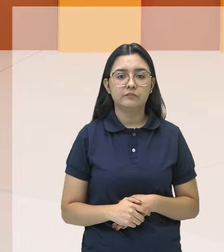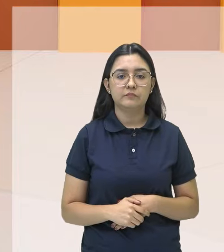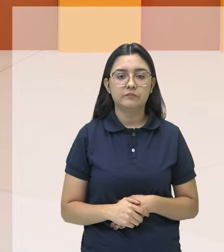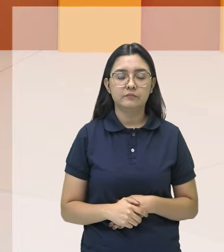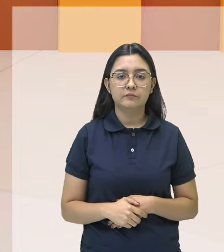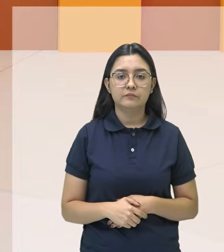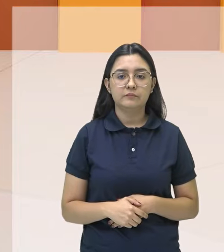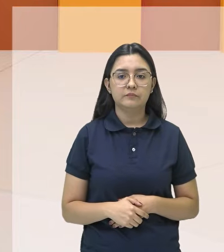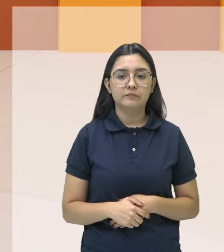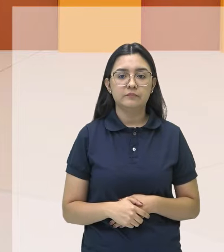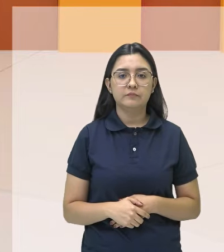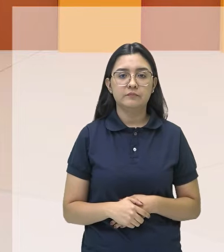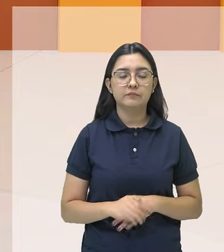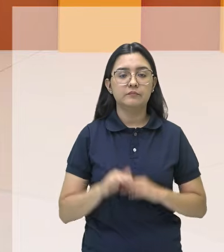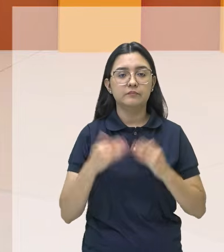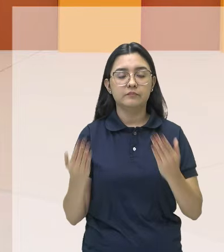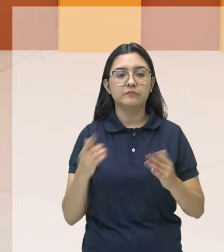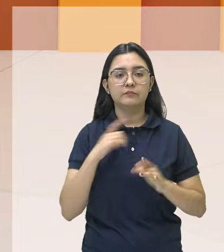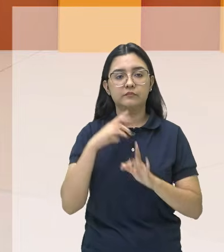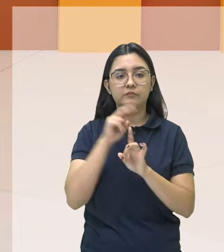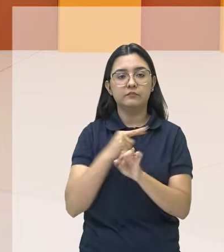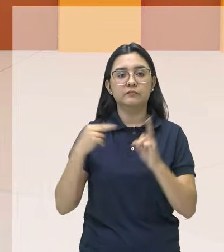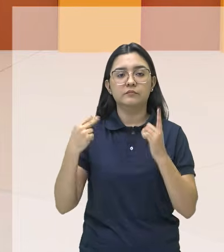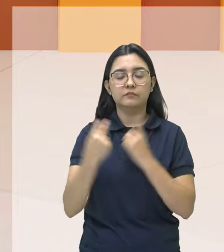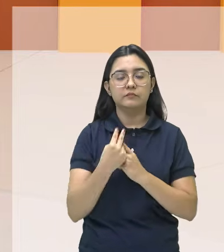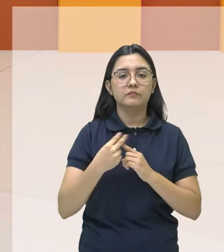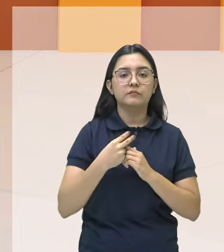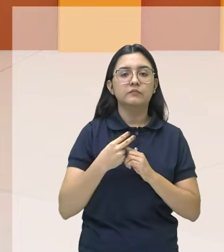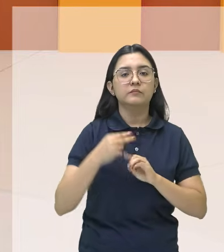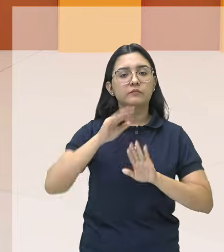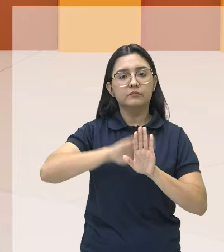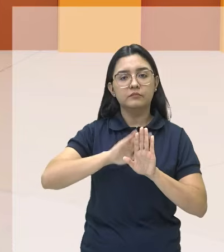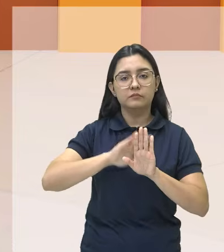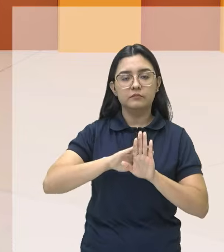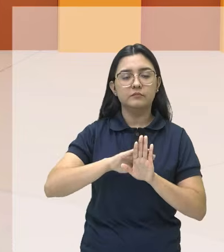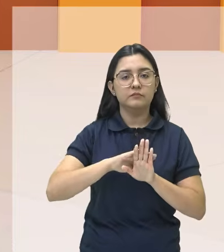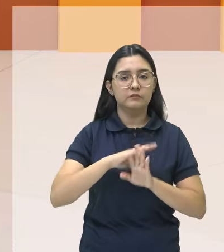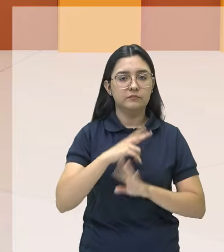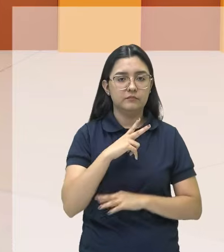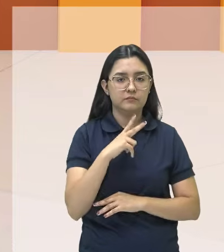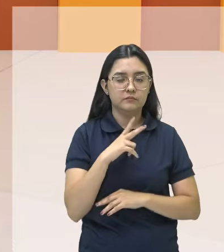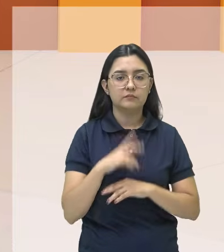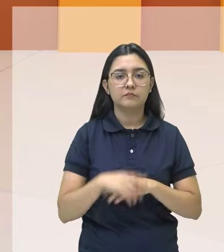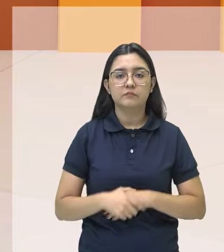caminhamos para esse olhar mais subjetivo. Tá certo?